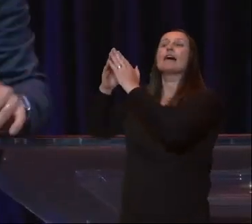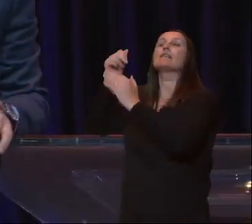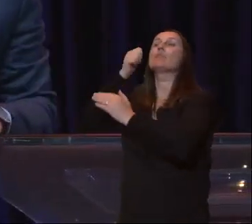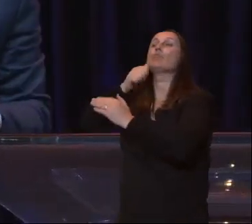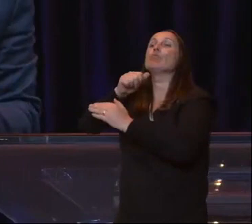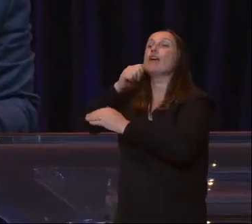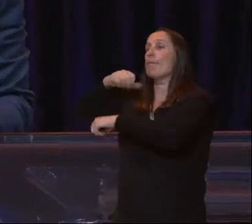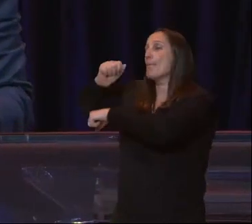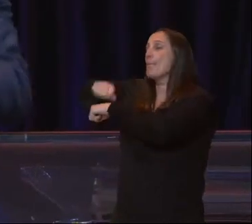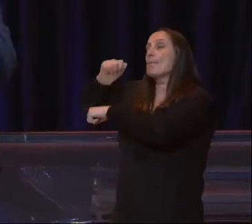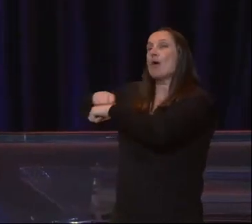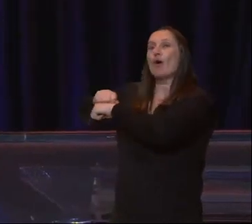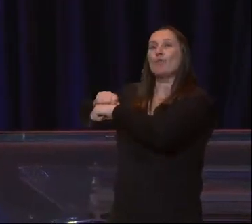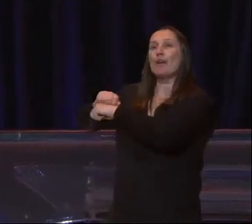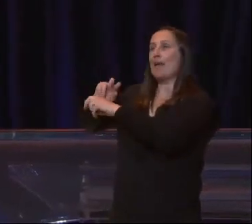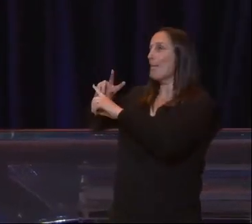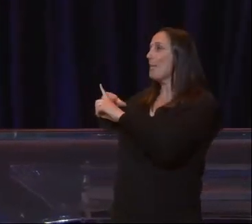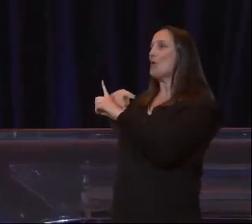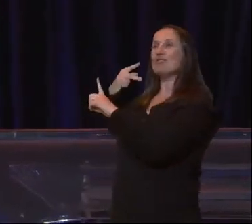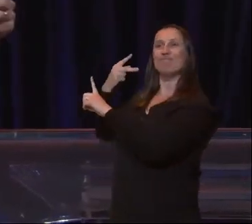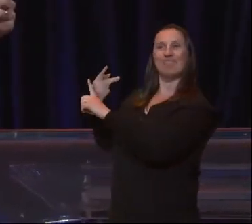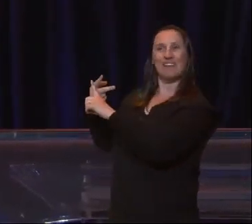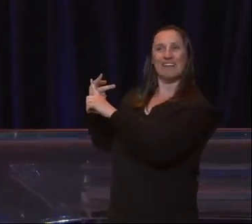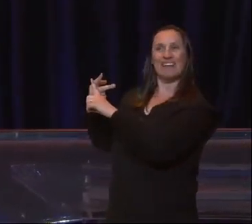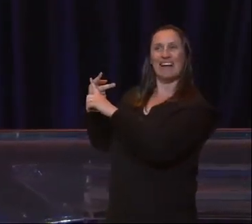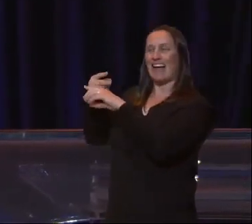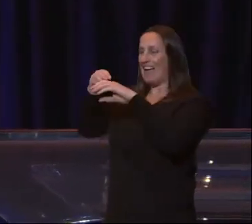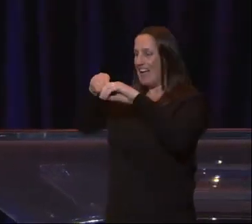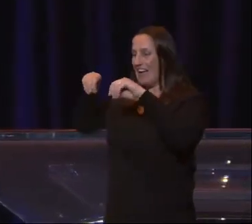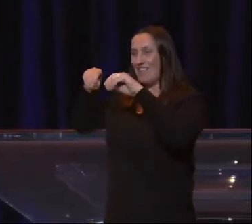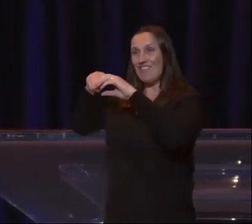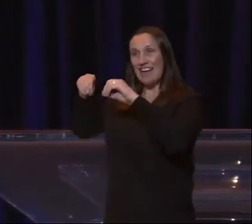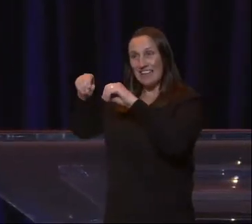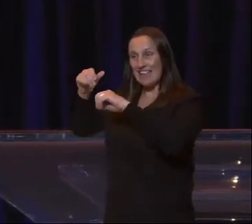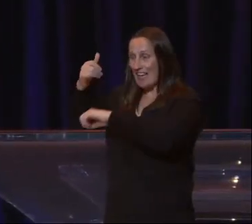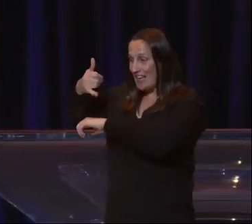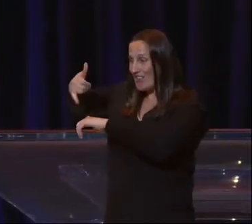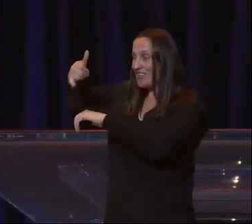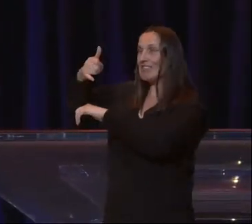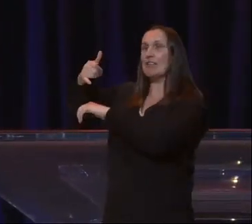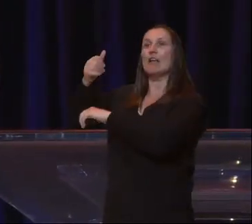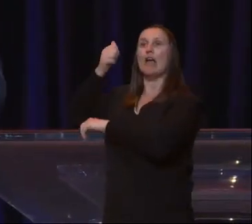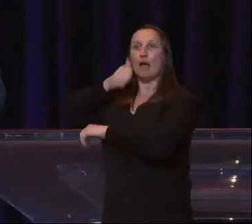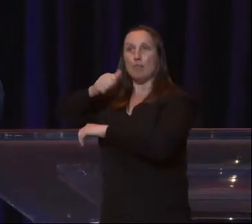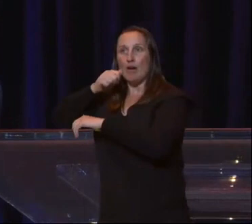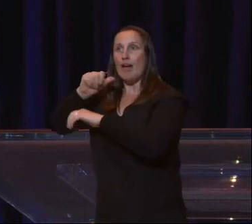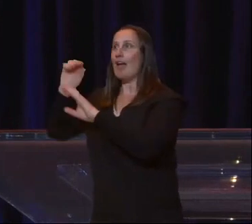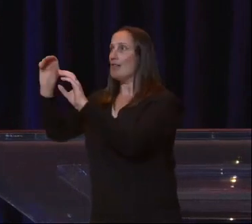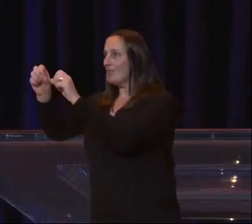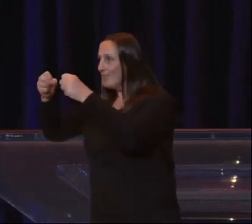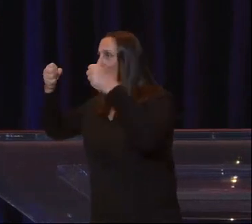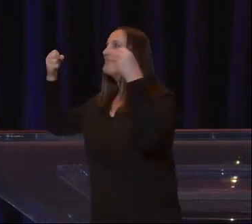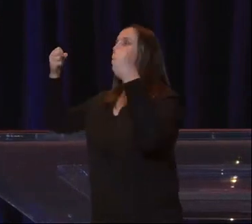e o azeite. Todo dia quando a mulher abre a despensa, tem farinha, tem azeite de novo.